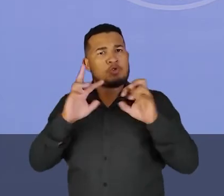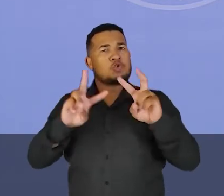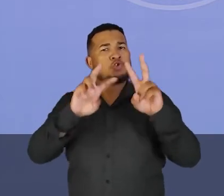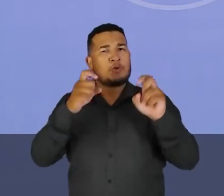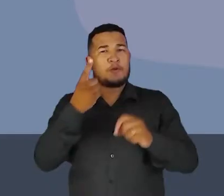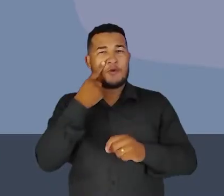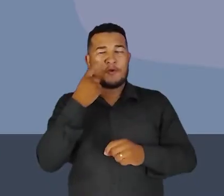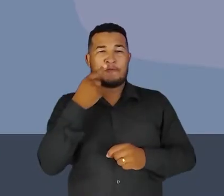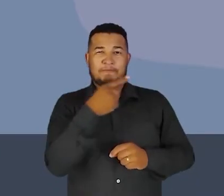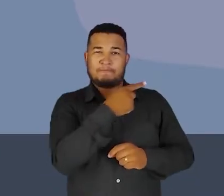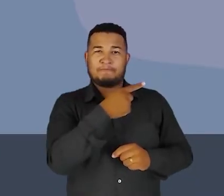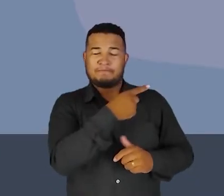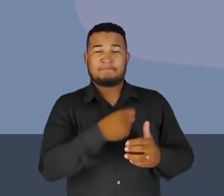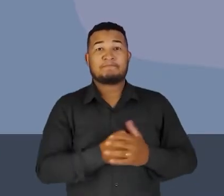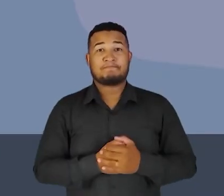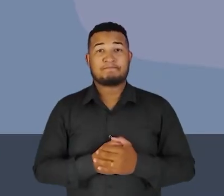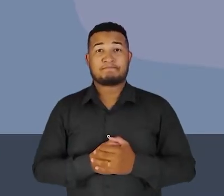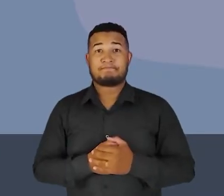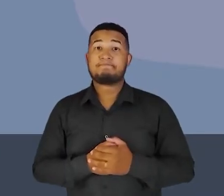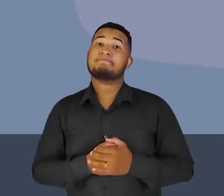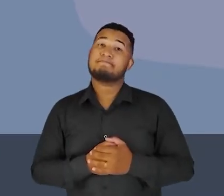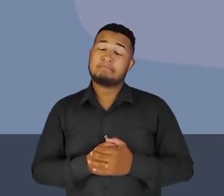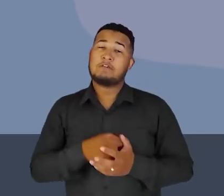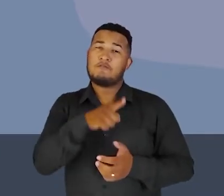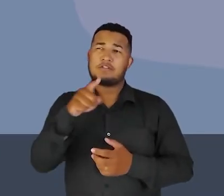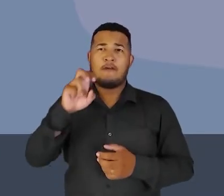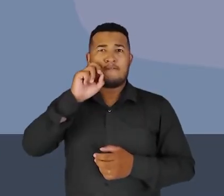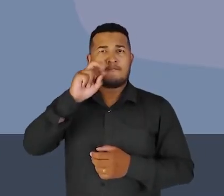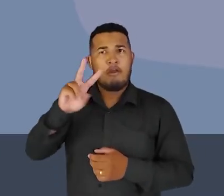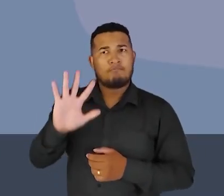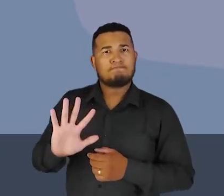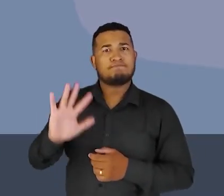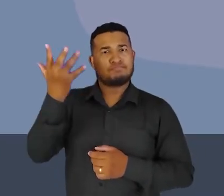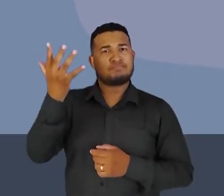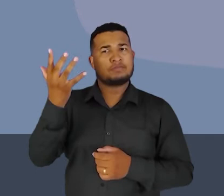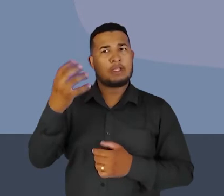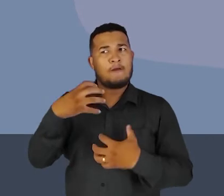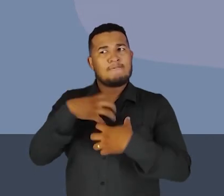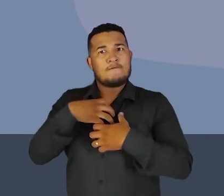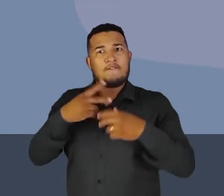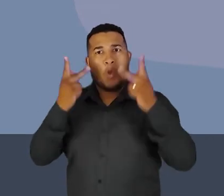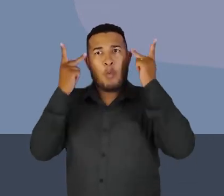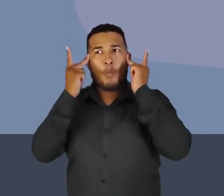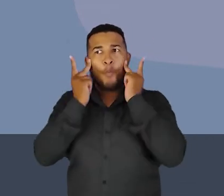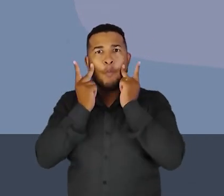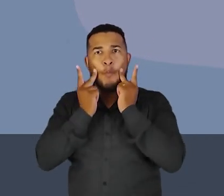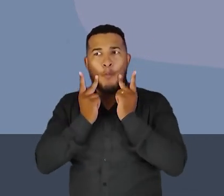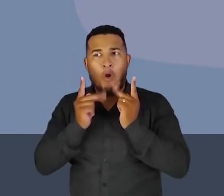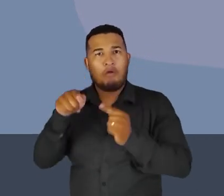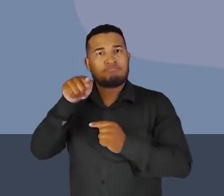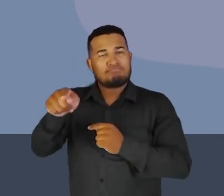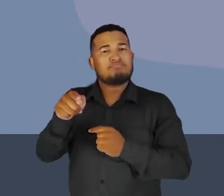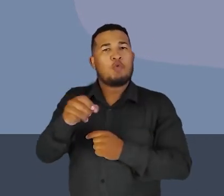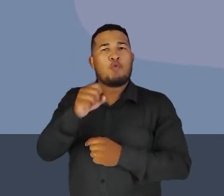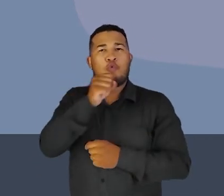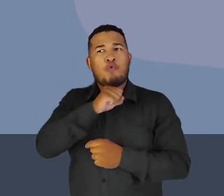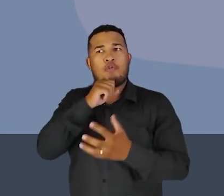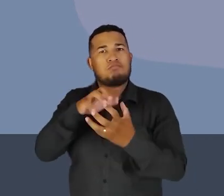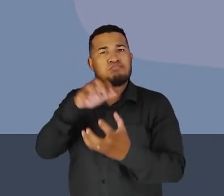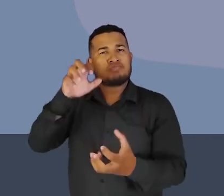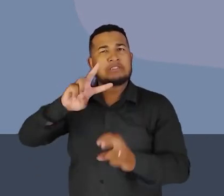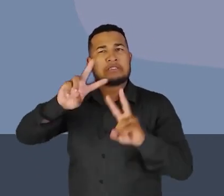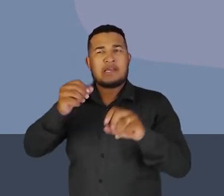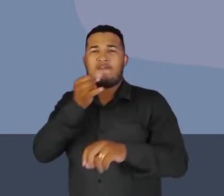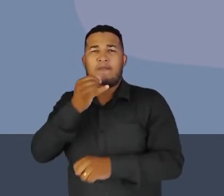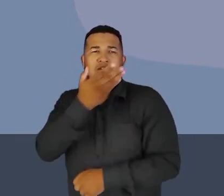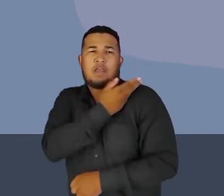um próximo slide. Então, se você presenciar uma situação constrangedora contra o idoso, de